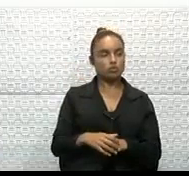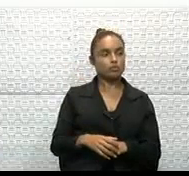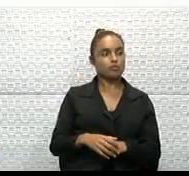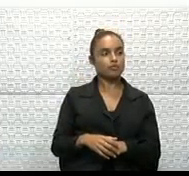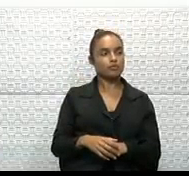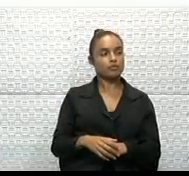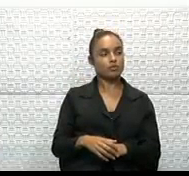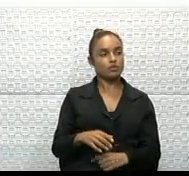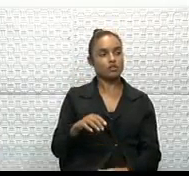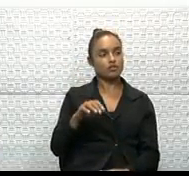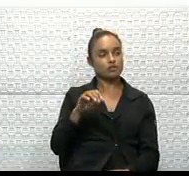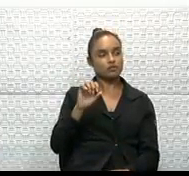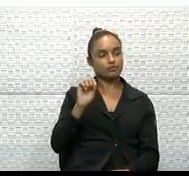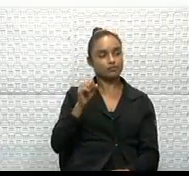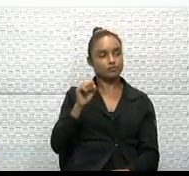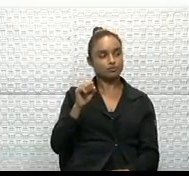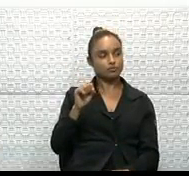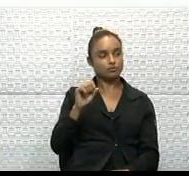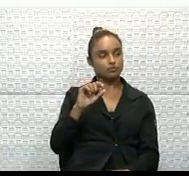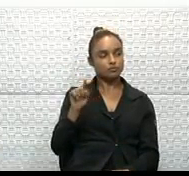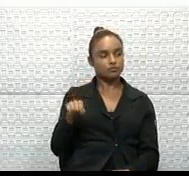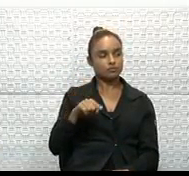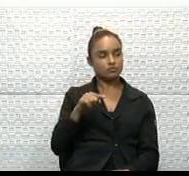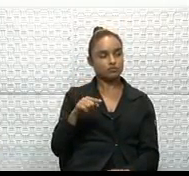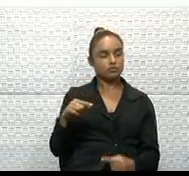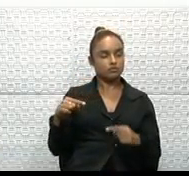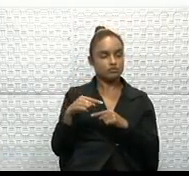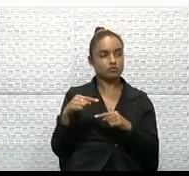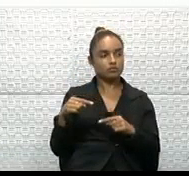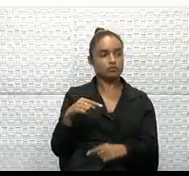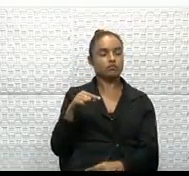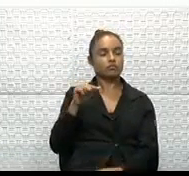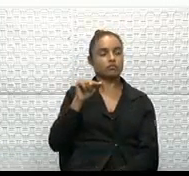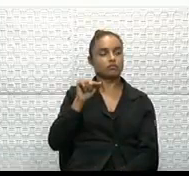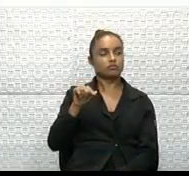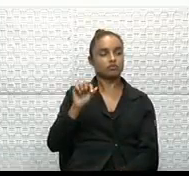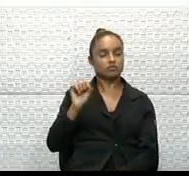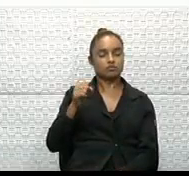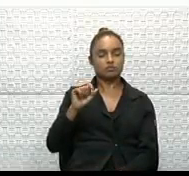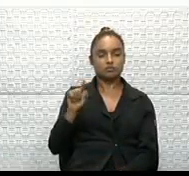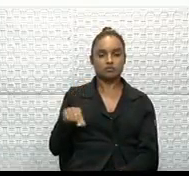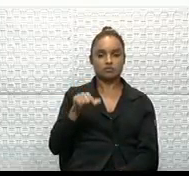891 menos 812,25 é igual a